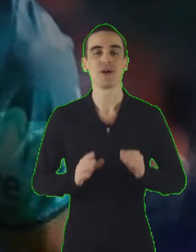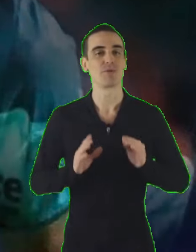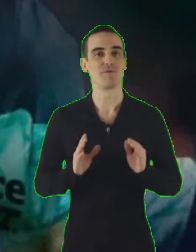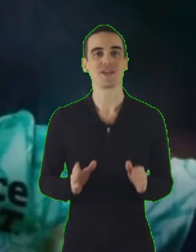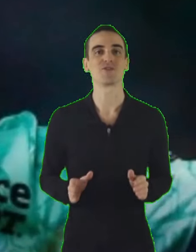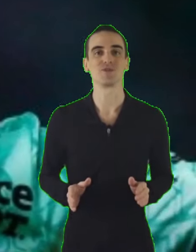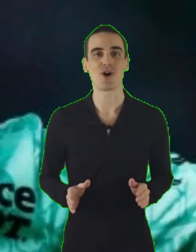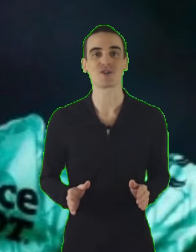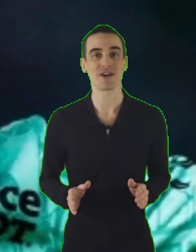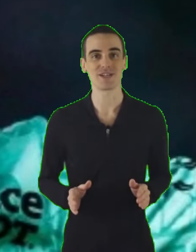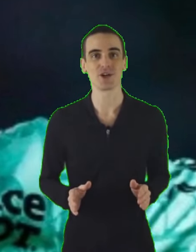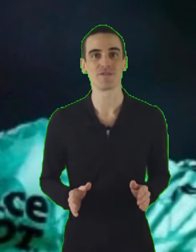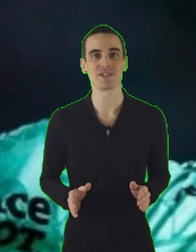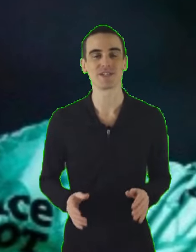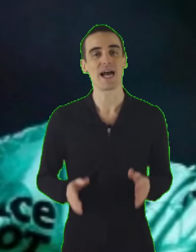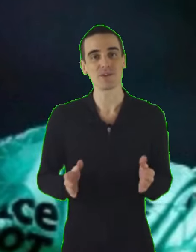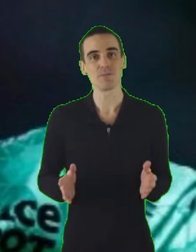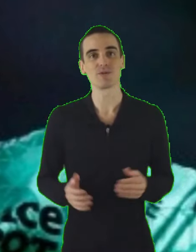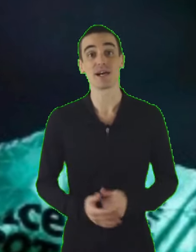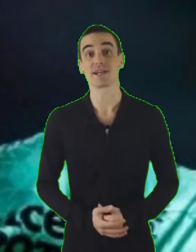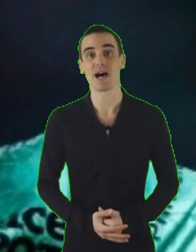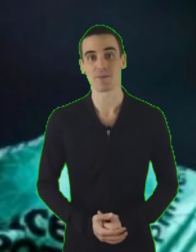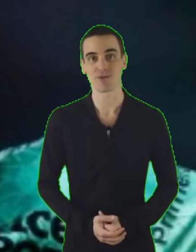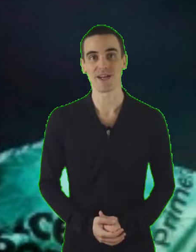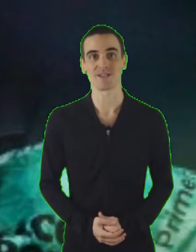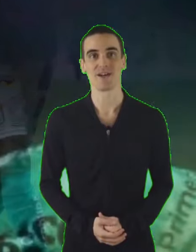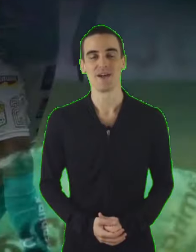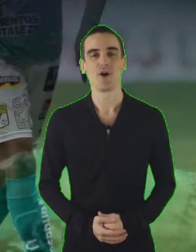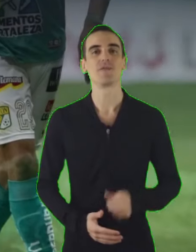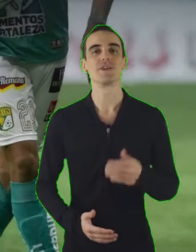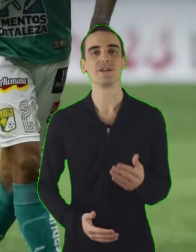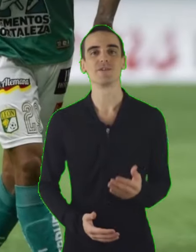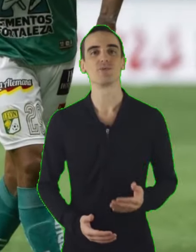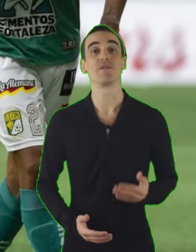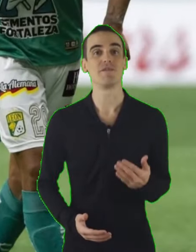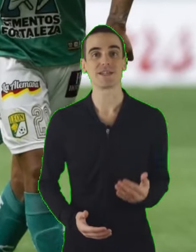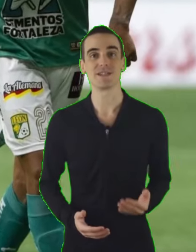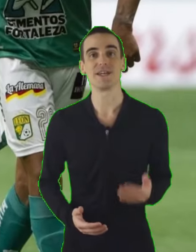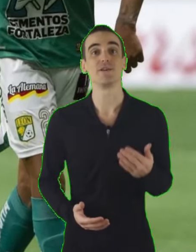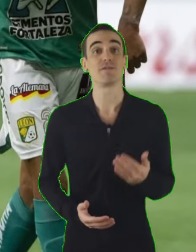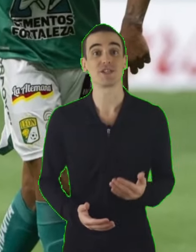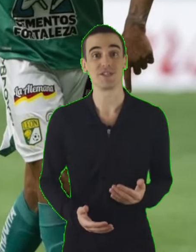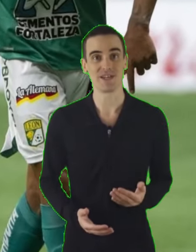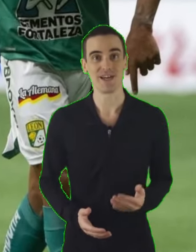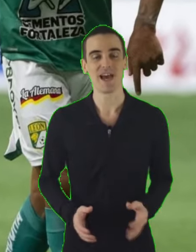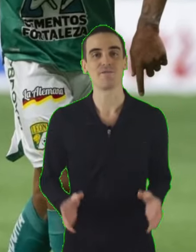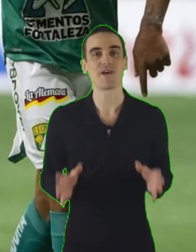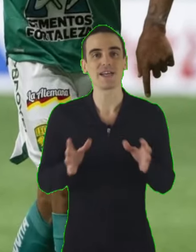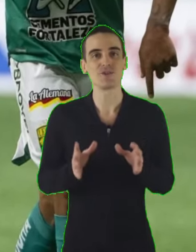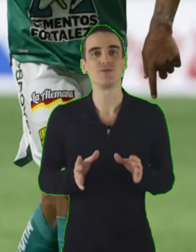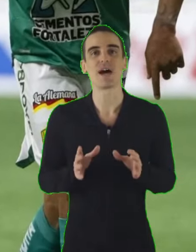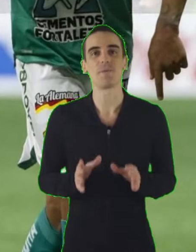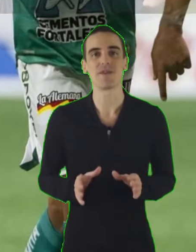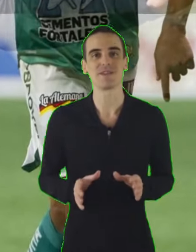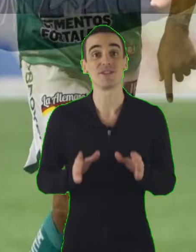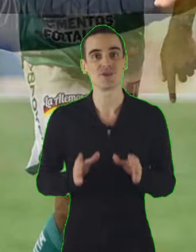interesse do Cruzeiro pelo MEI Campista foi divulgada pelo Portal mexicano so fiera em matéria assinada pelo jornalista César Luiz Merlo na temporada